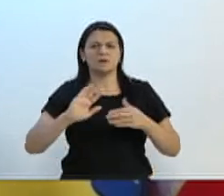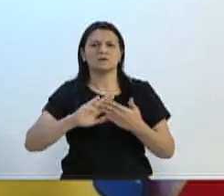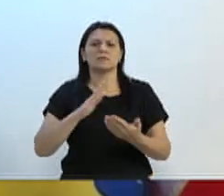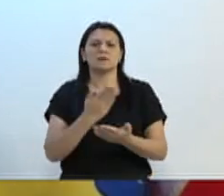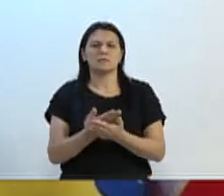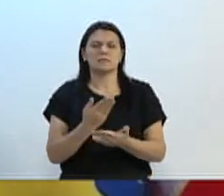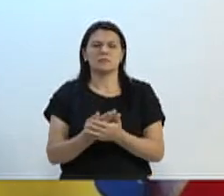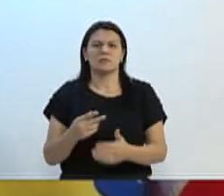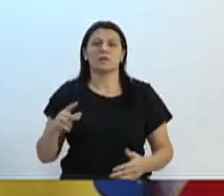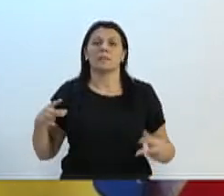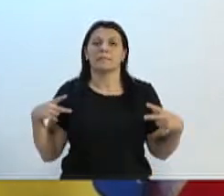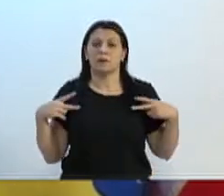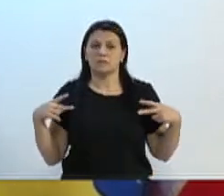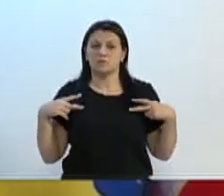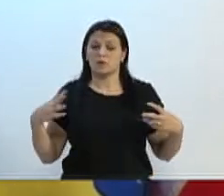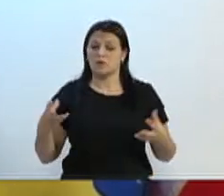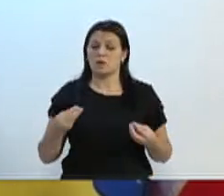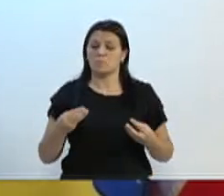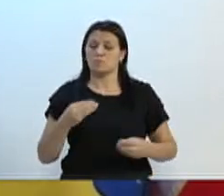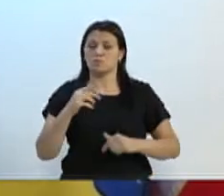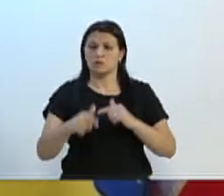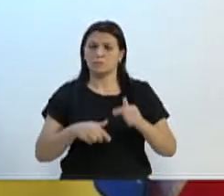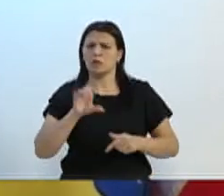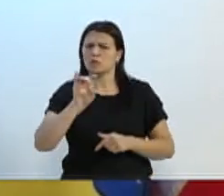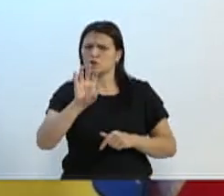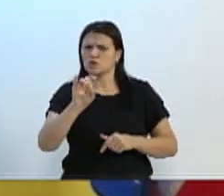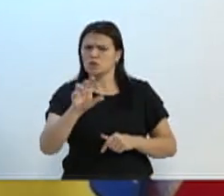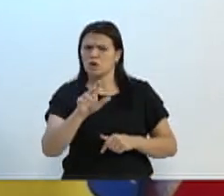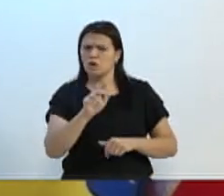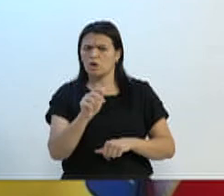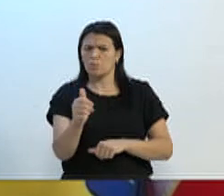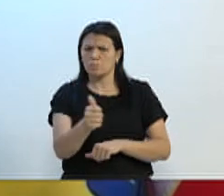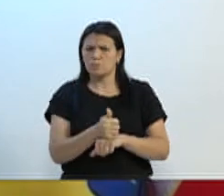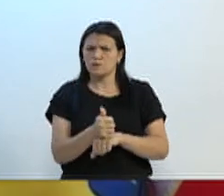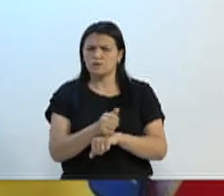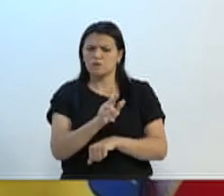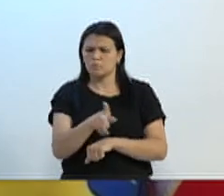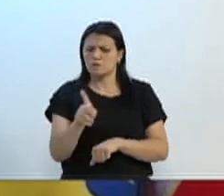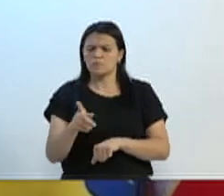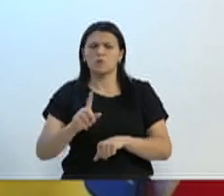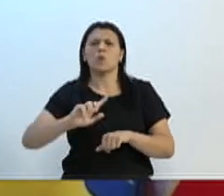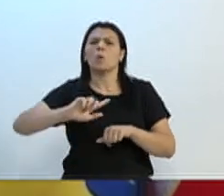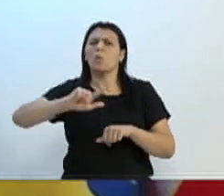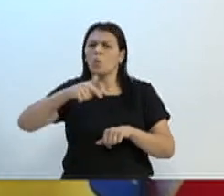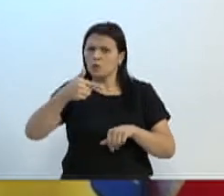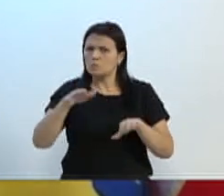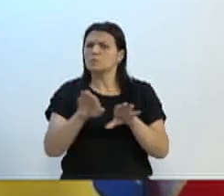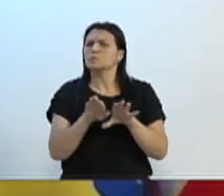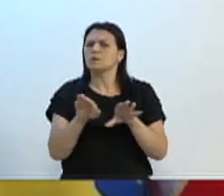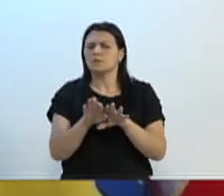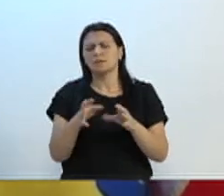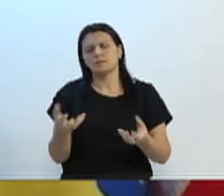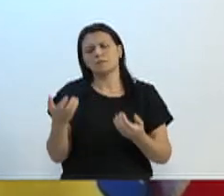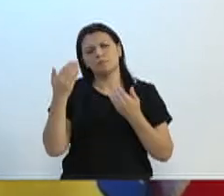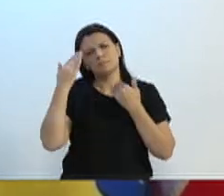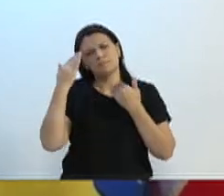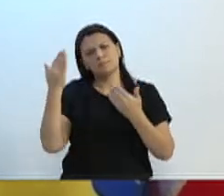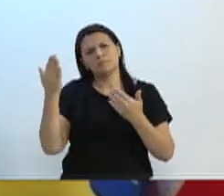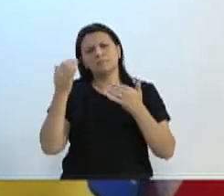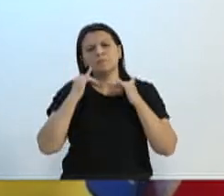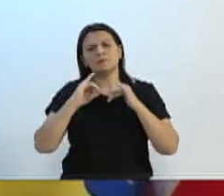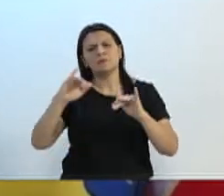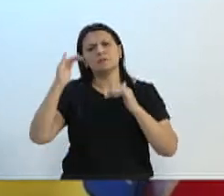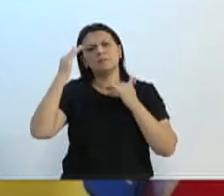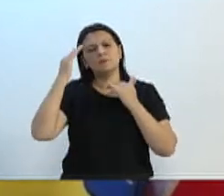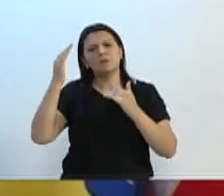empregos, não só de professores, mas de tantos outros profissionais, como disse há pouco. Queremos agradecer e dizer muito